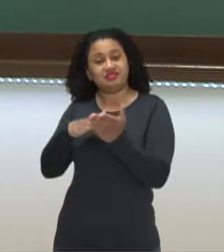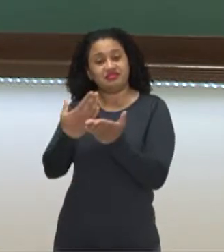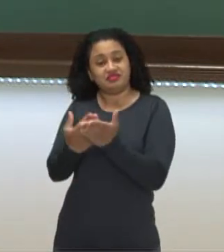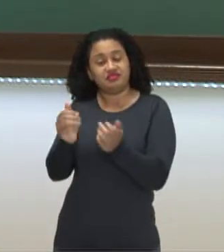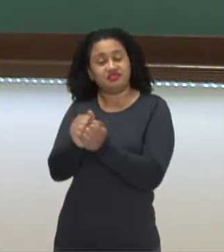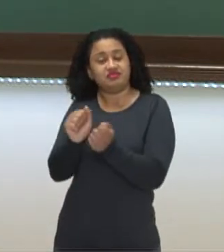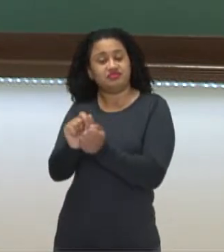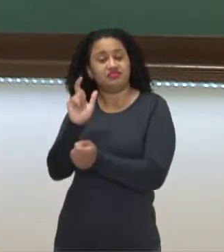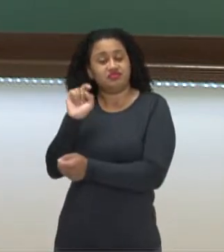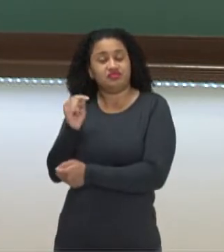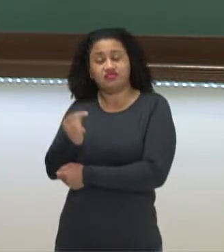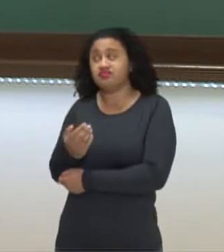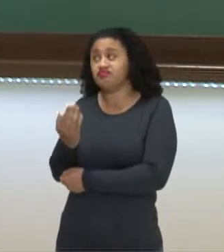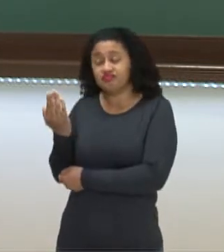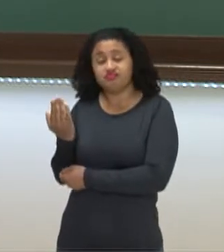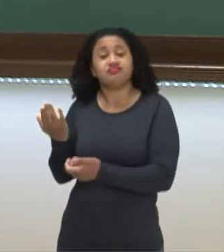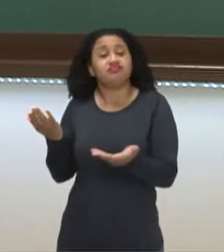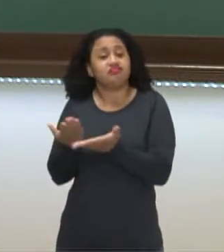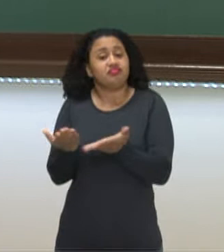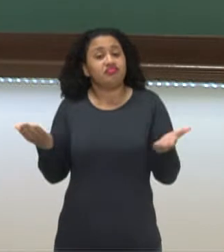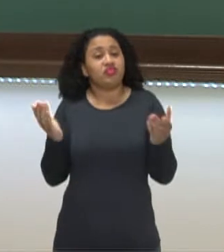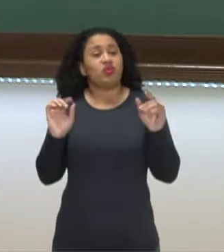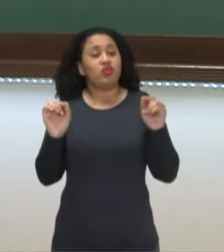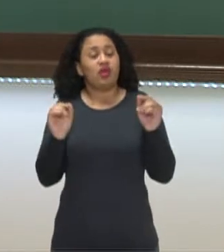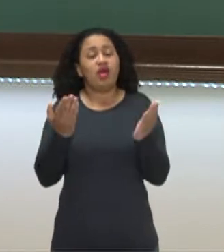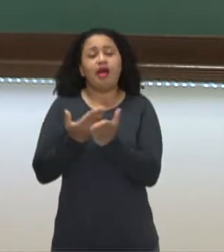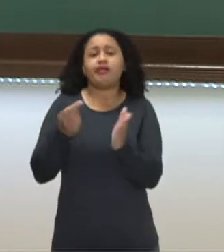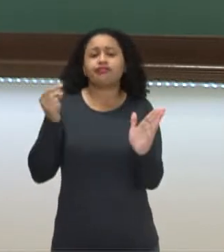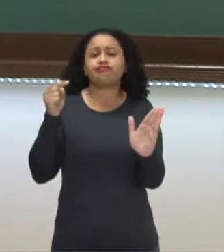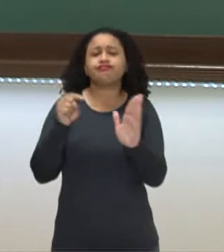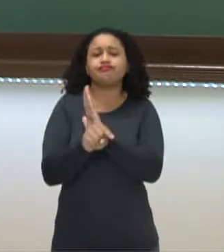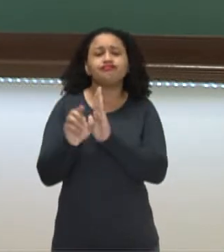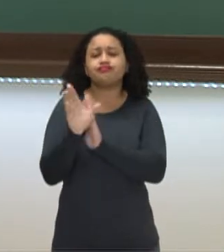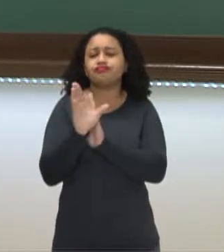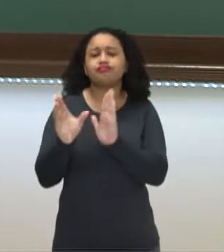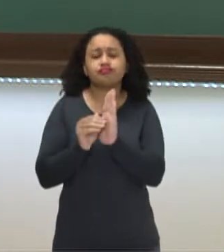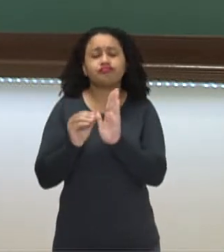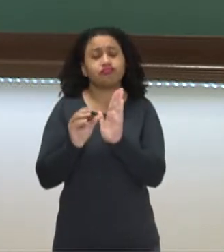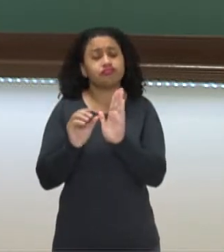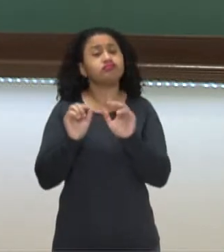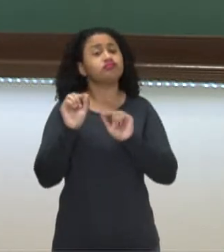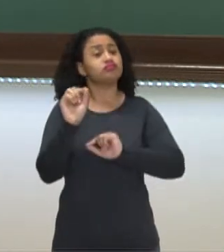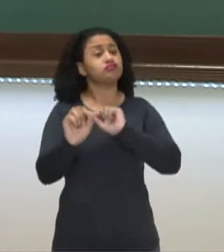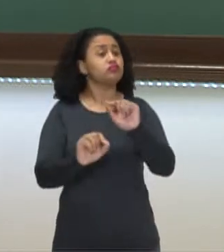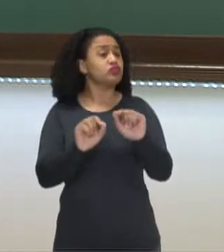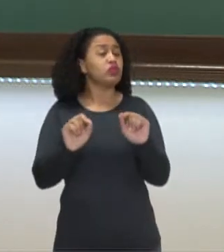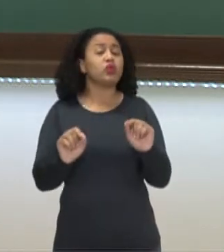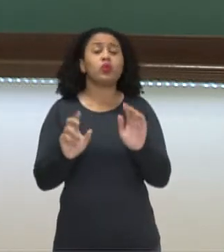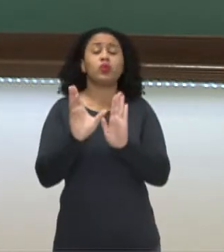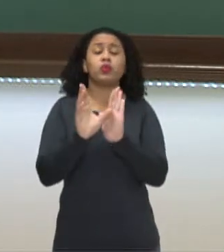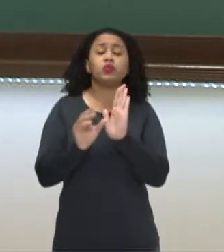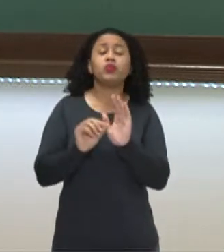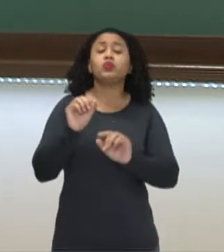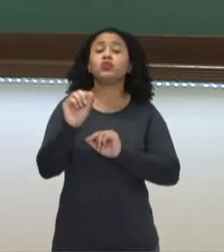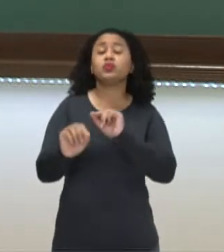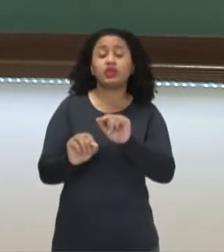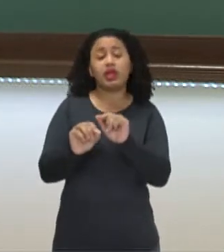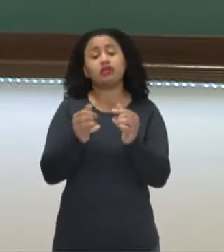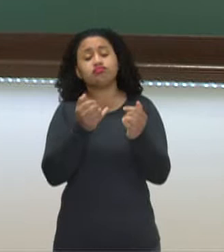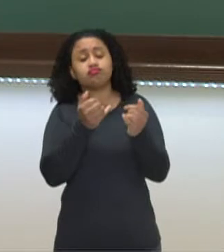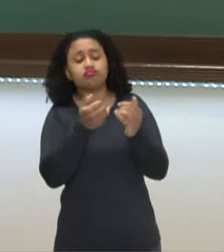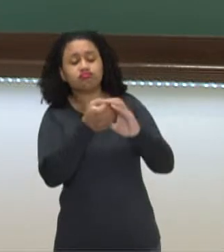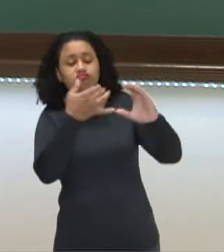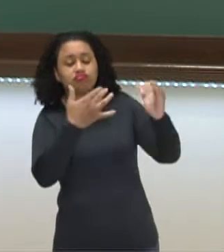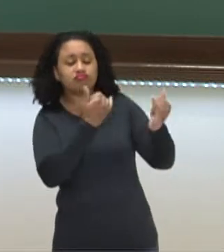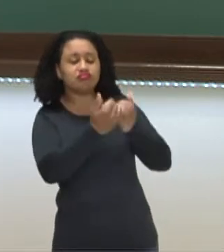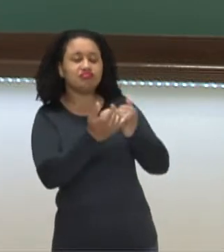Jéssica. A aula de hoje é uma aula de aprofundamento de conteúdos sobre as semelhanças